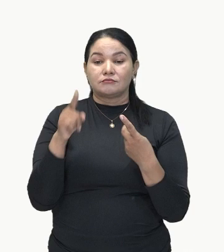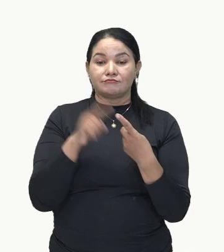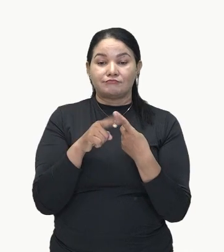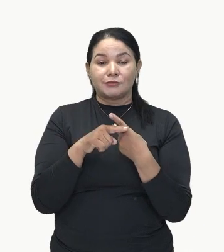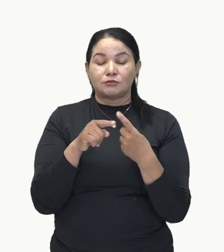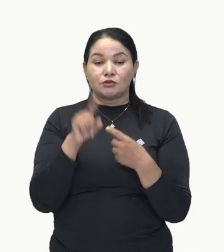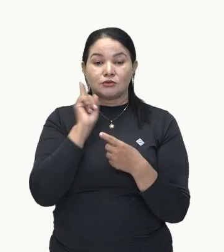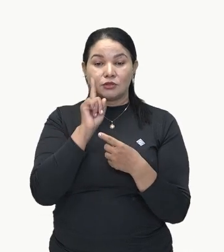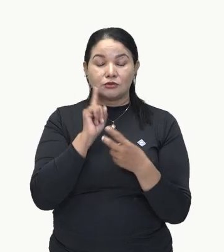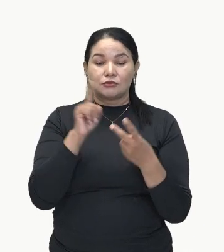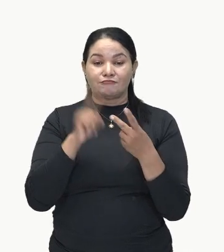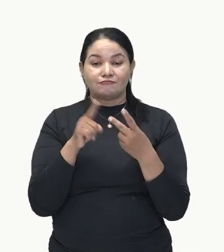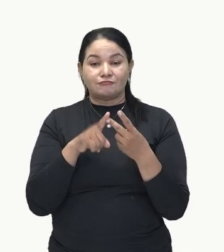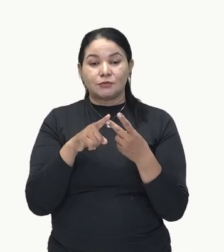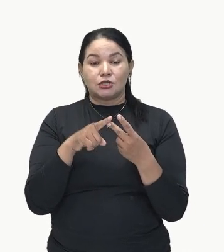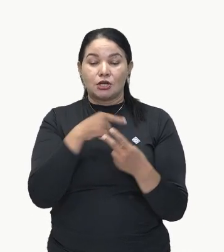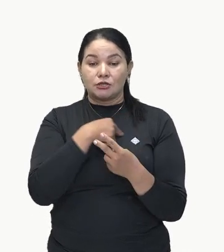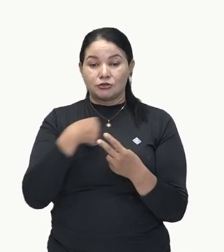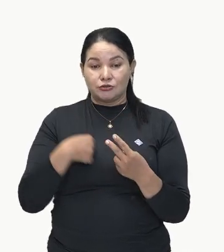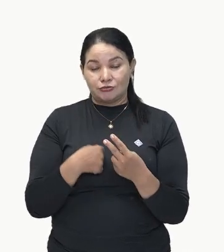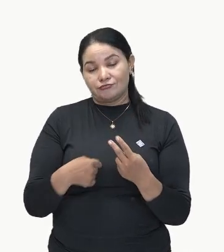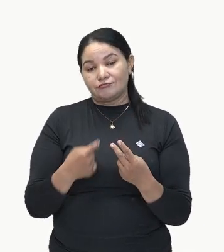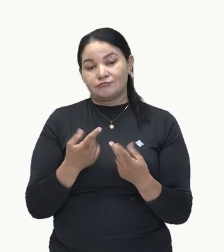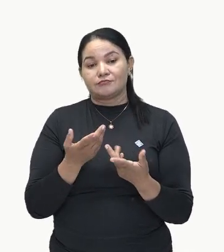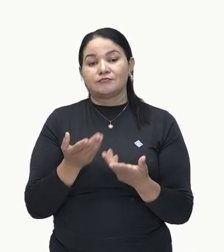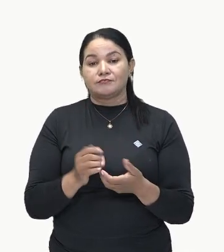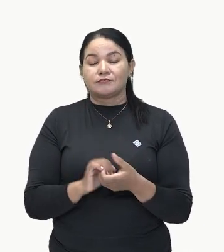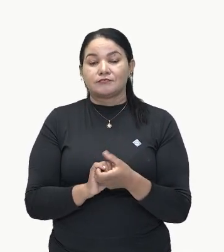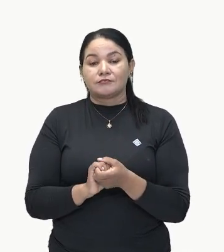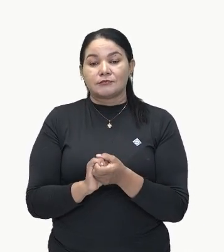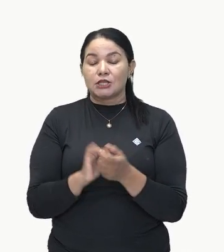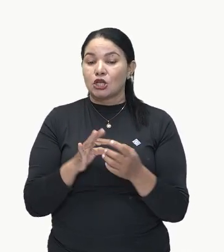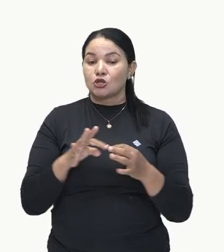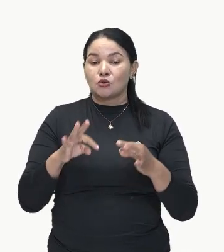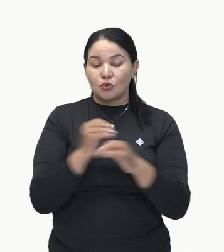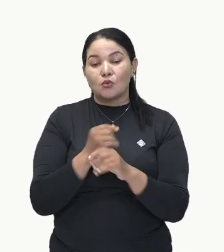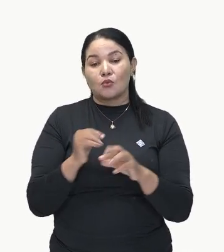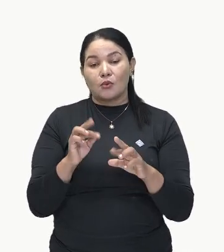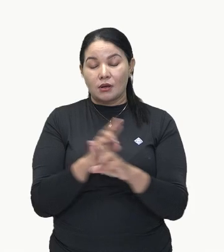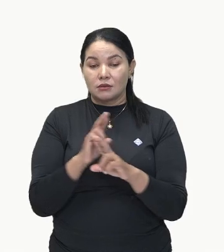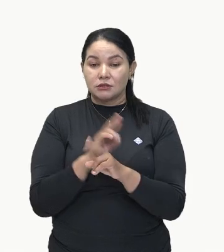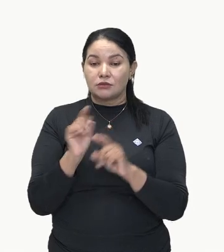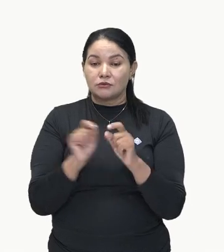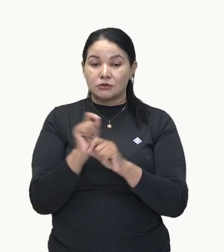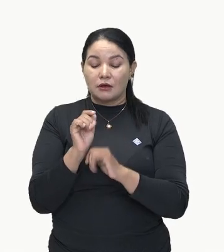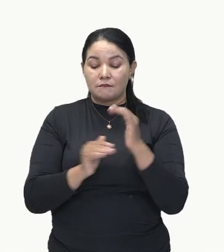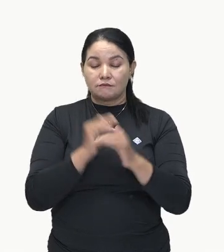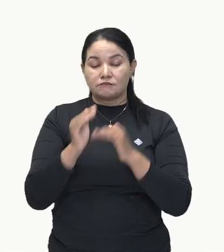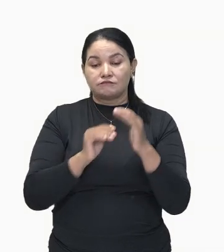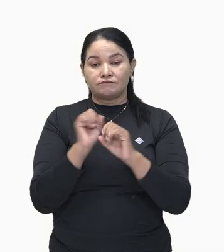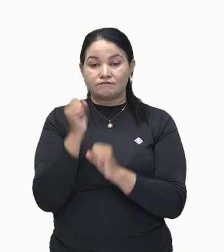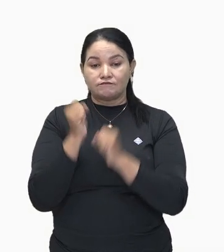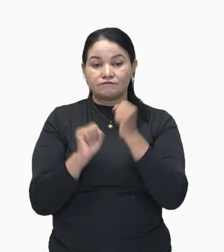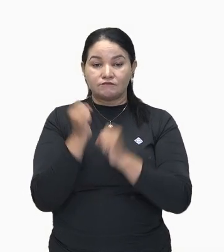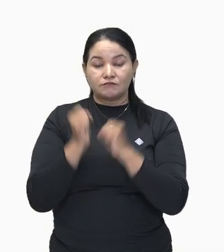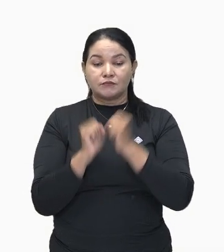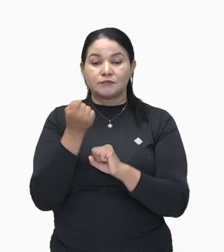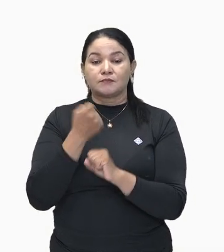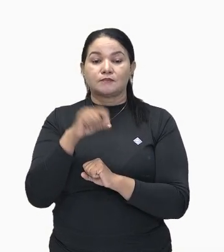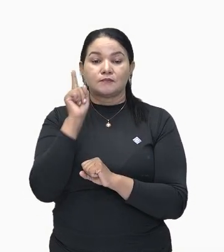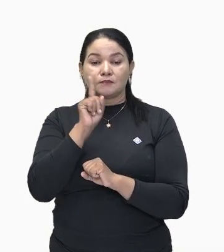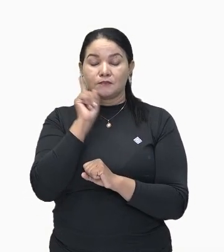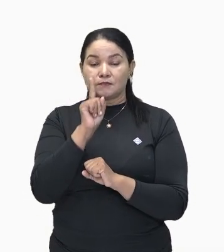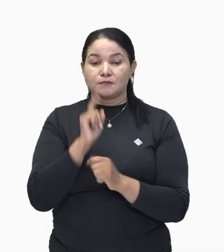China, ok? Isso tudo, gente, vai estar relacionado com o processo de industrialização dos Estados